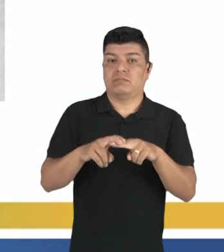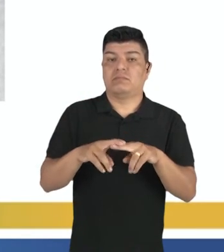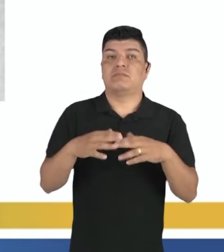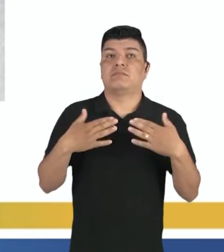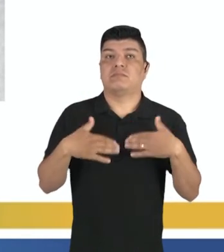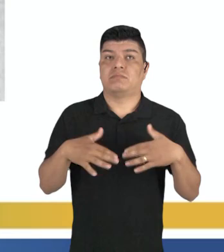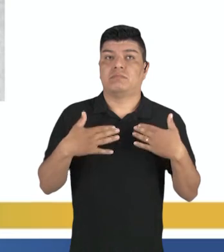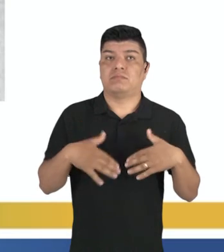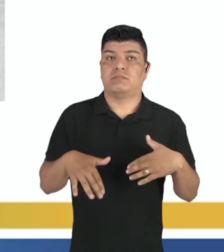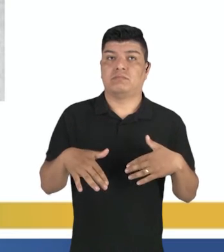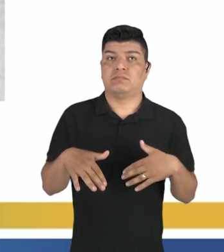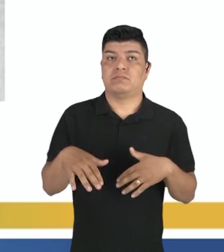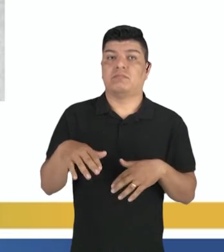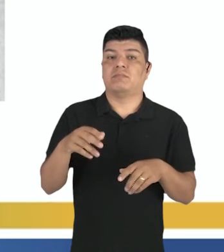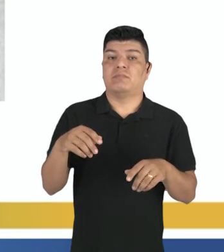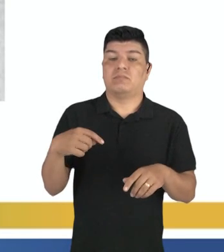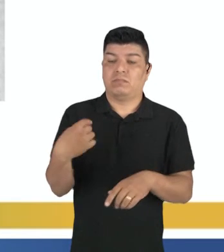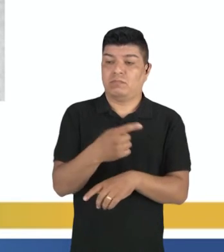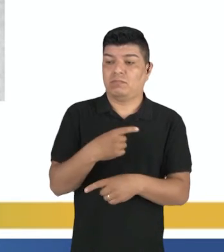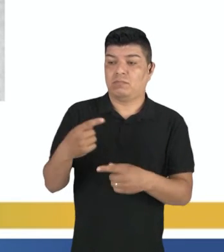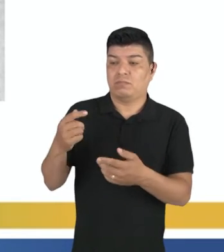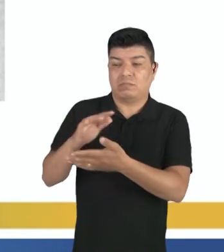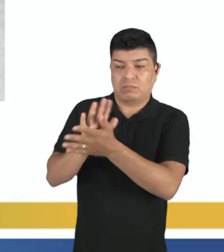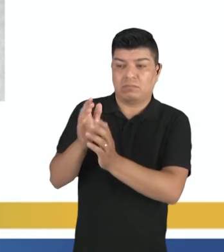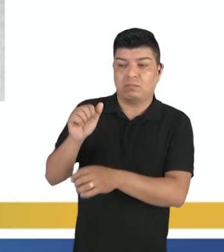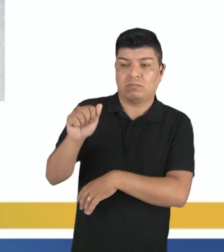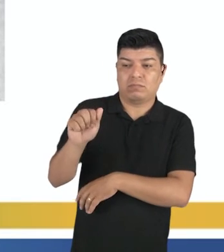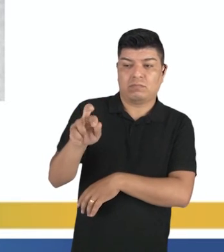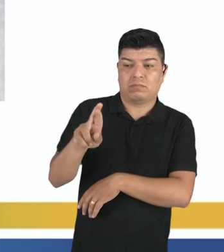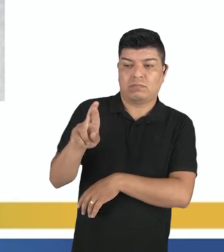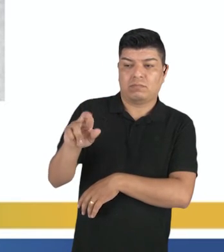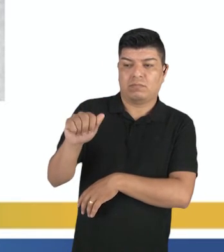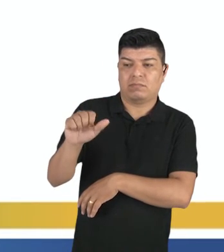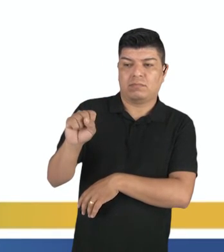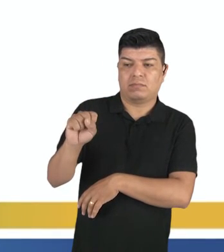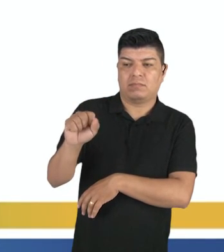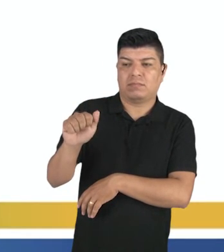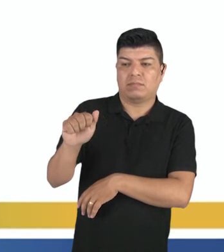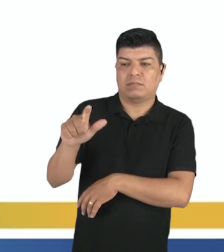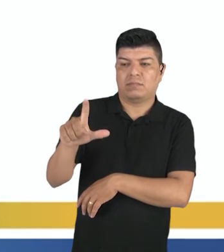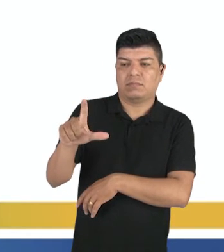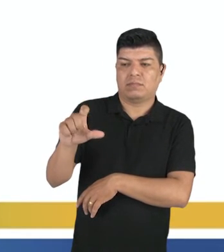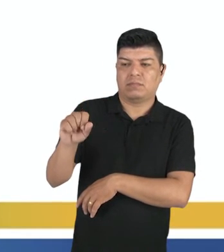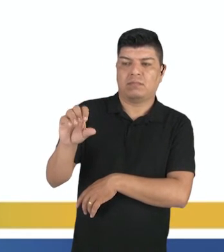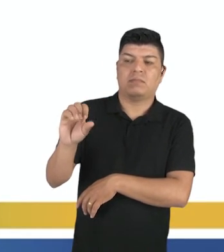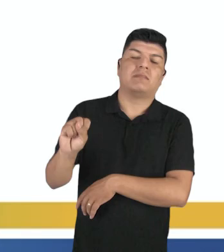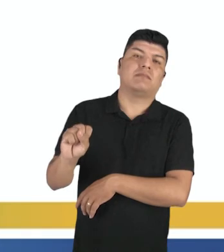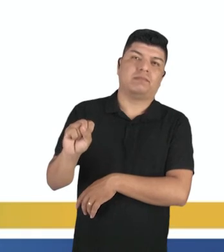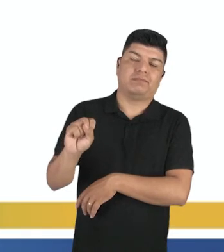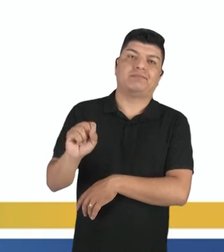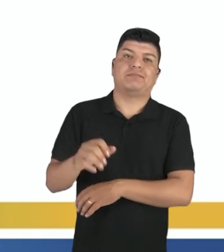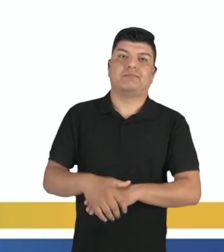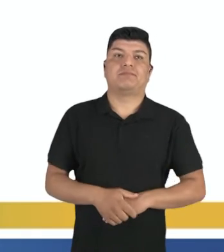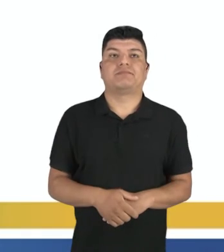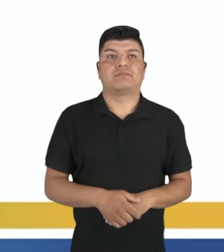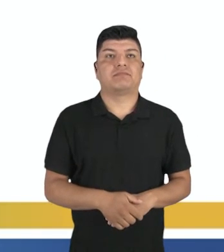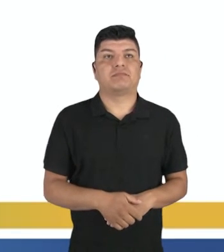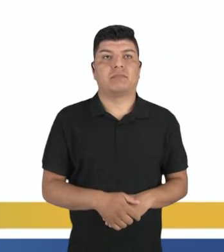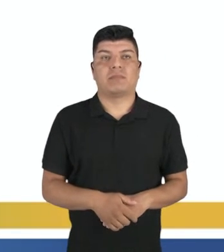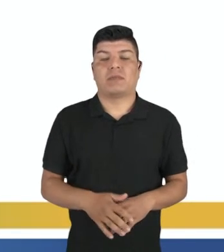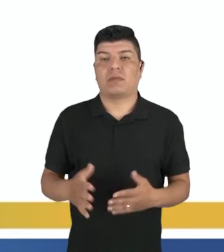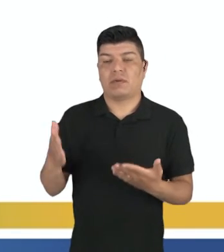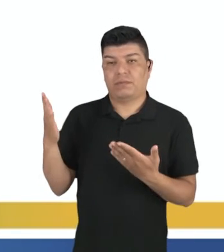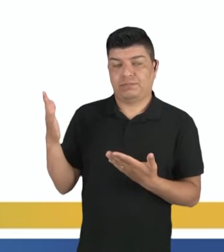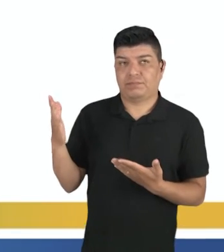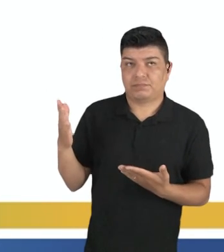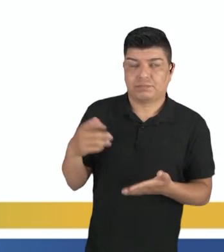Vamos arrasá-los. Então, seria mesmo do massacrá-los. E aí a questão vai dizer o seguinte: de